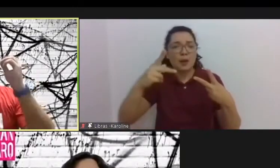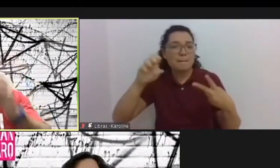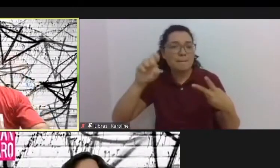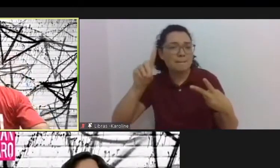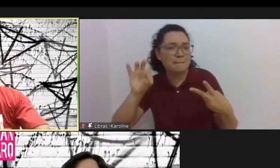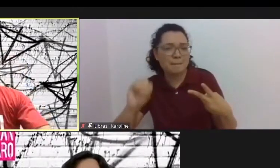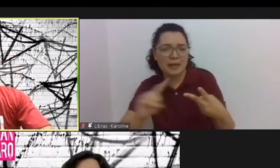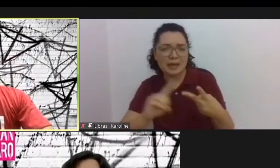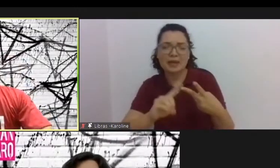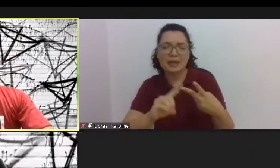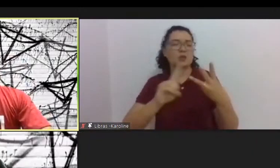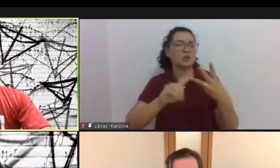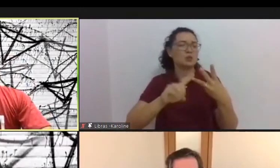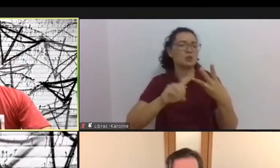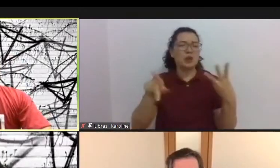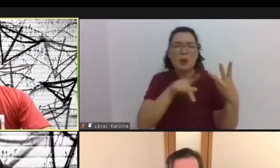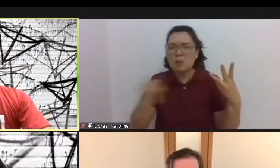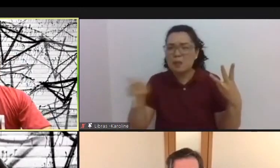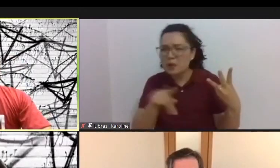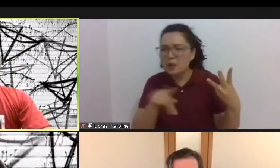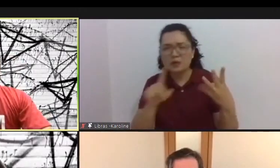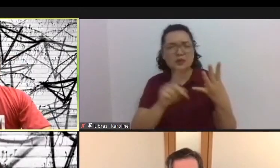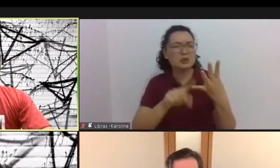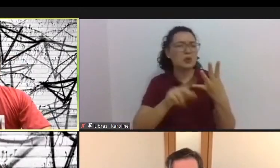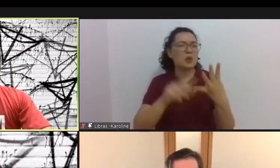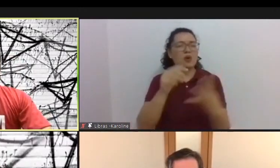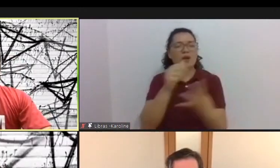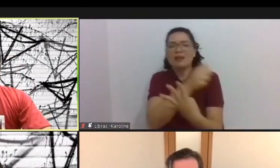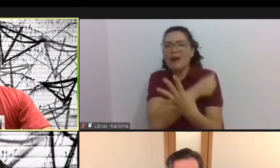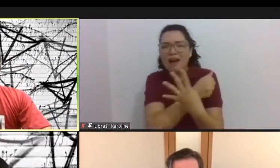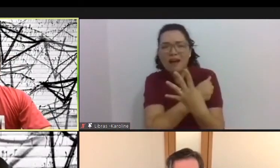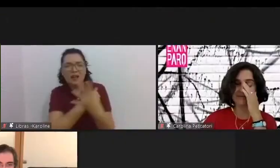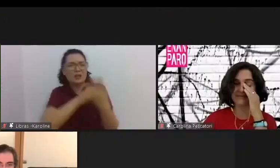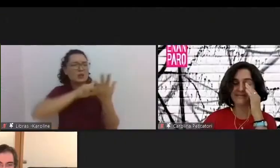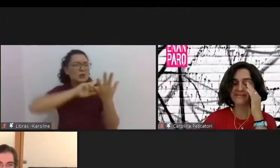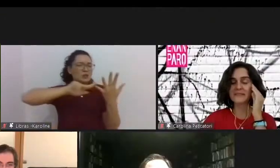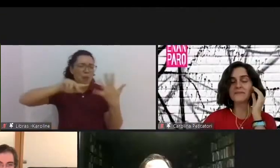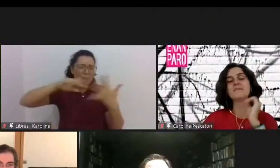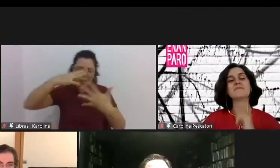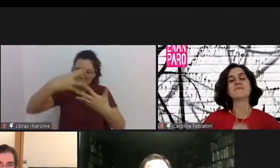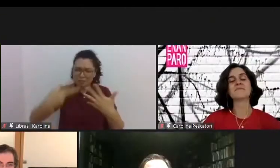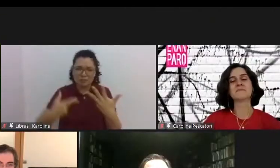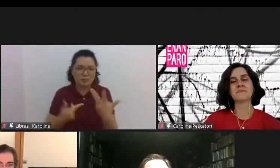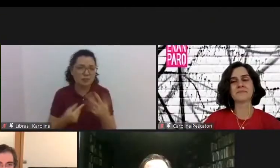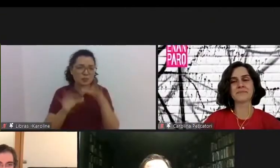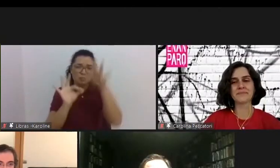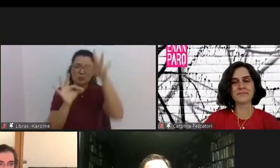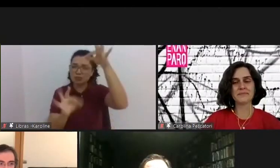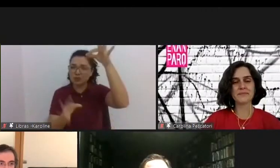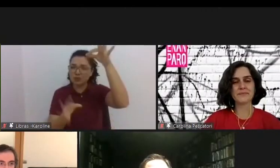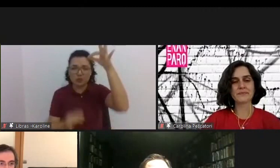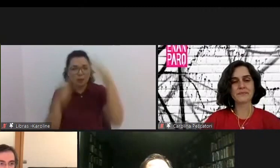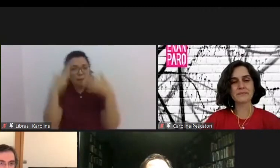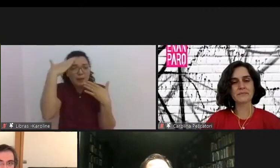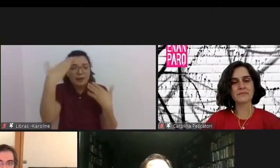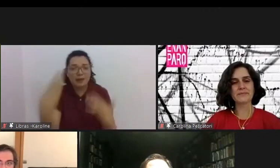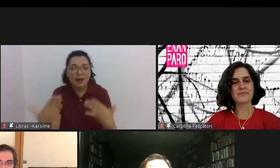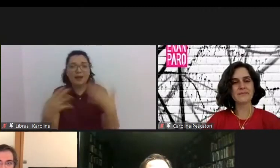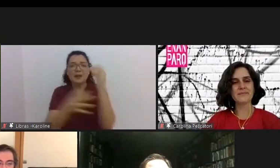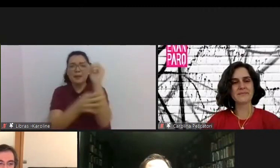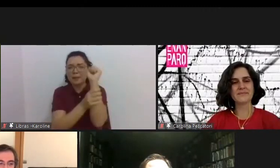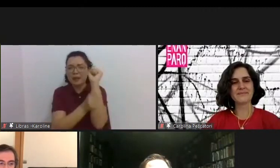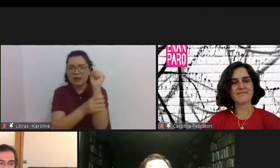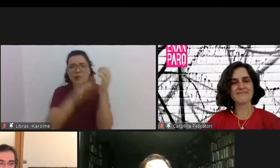da Infact, da Finatec e de todos aqueles que nos apoiaram. Muito obrigado pela confiança. Tenha uma boa